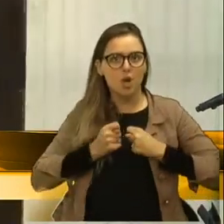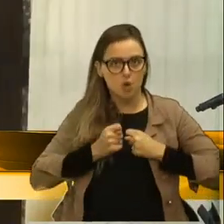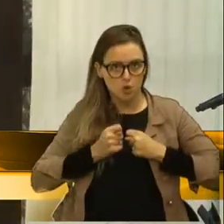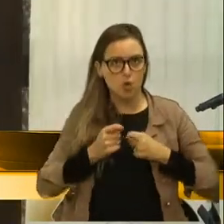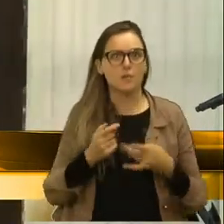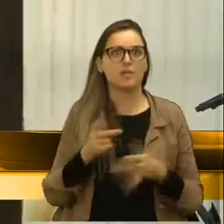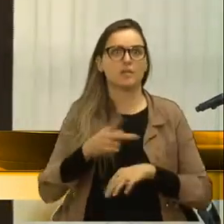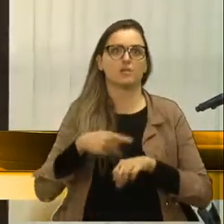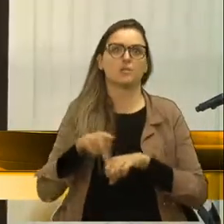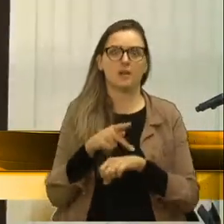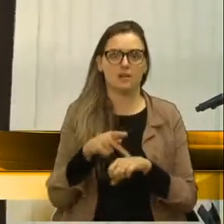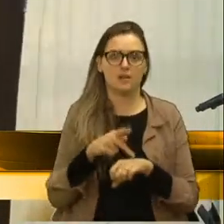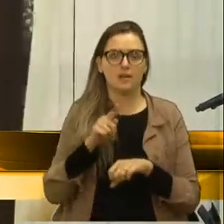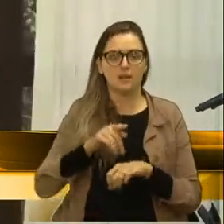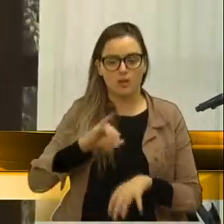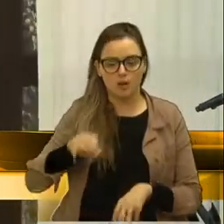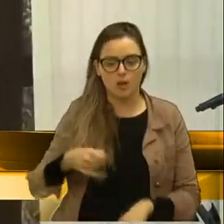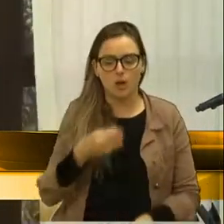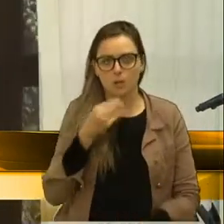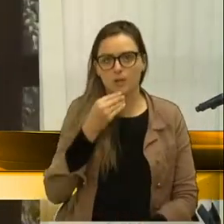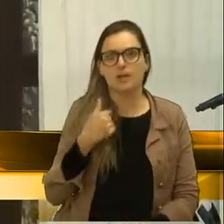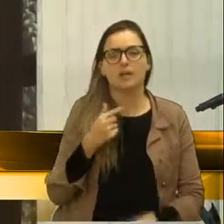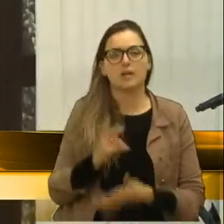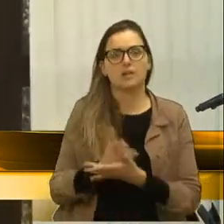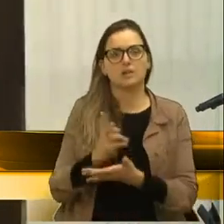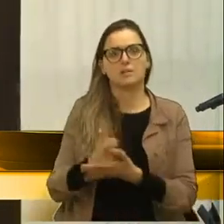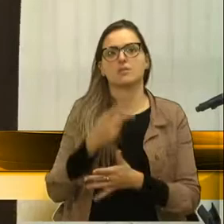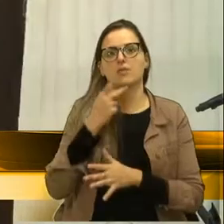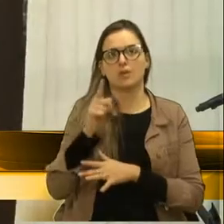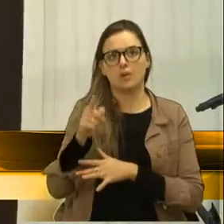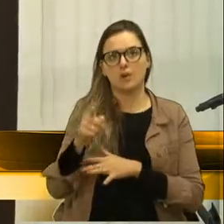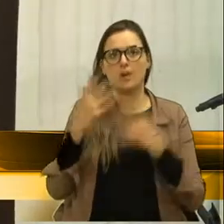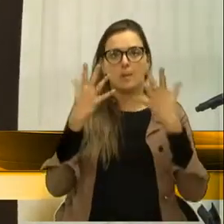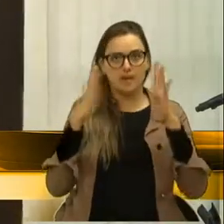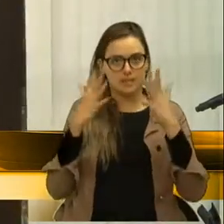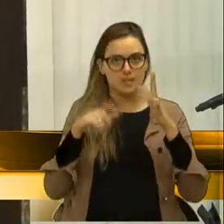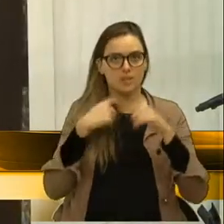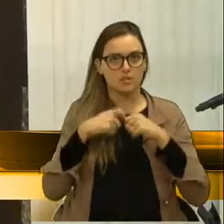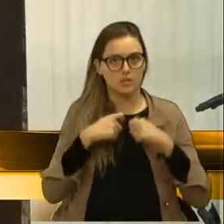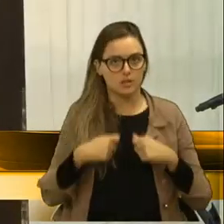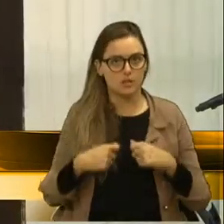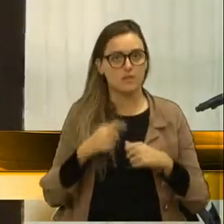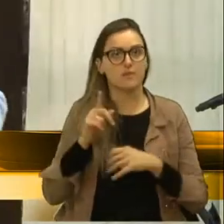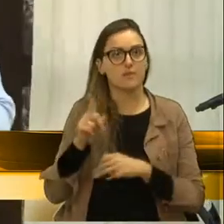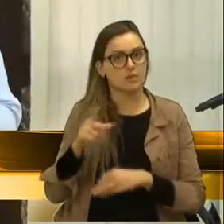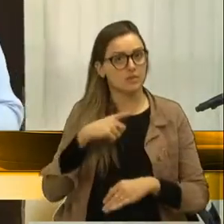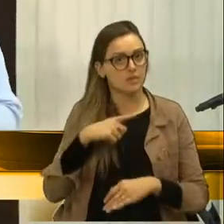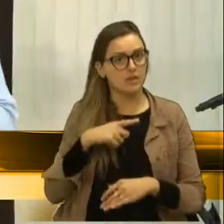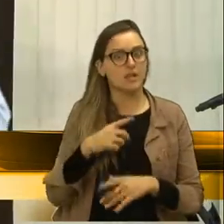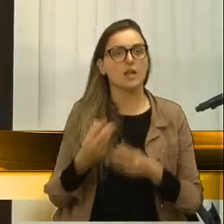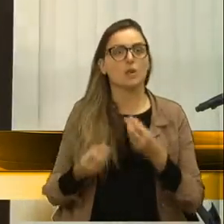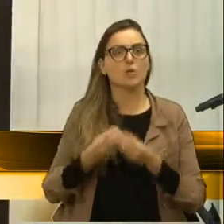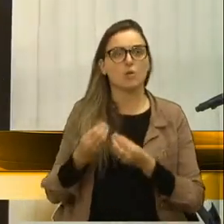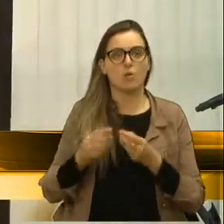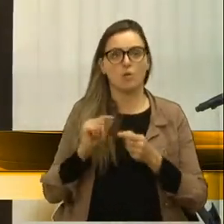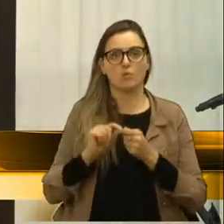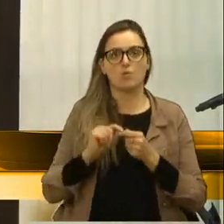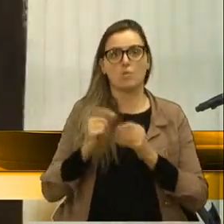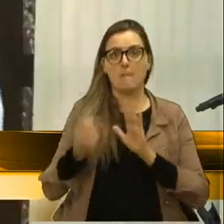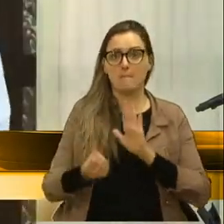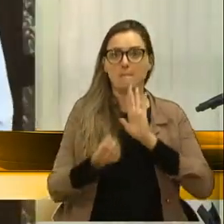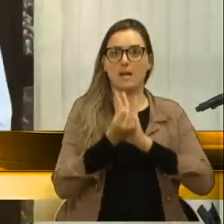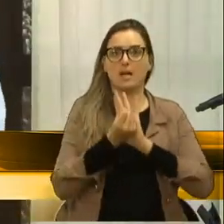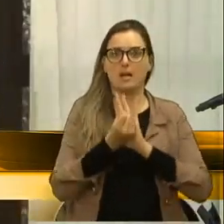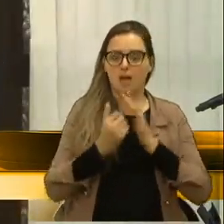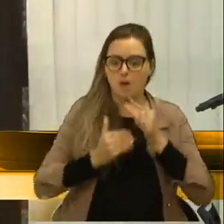essa é a oportunidade, e eu sempre disse, tem que dar um elogio ao presidente da Luz, porque eu disse, olha, presidente, o senhor vai ter a possibilidade de entrar para a história, de dar um